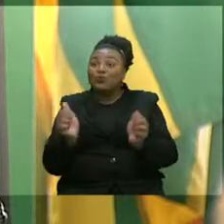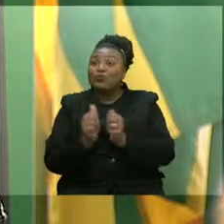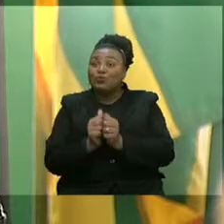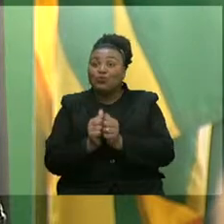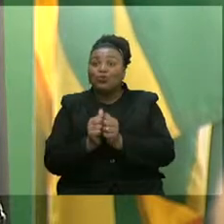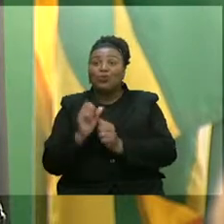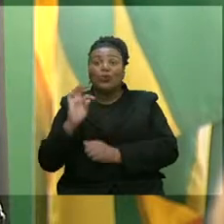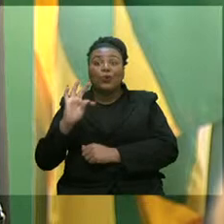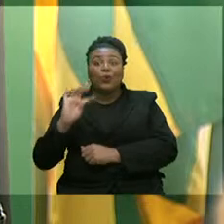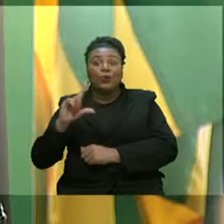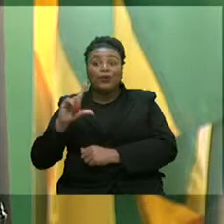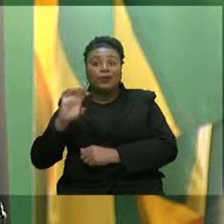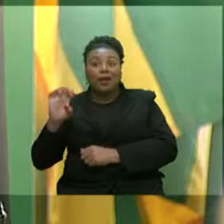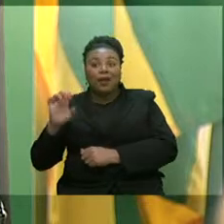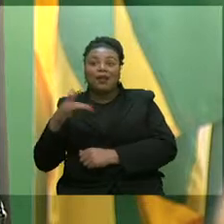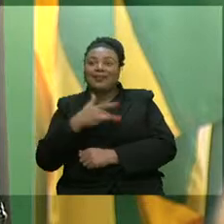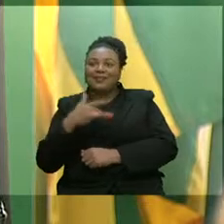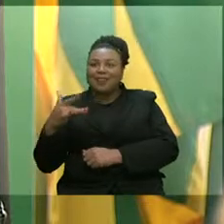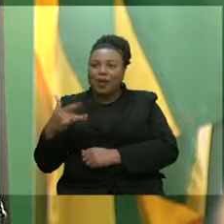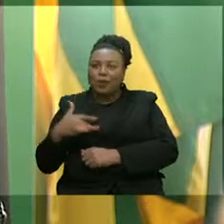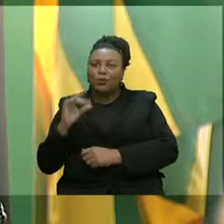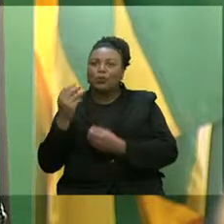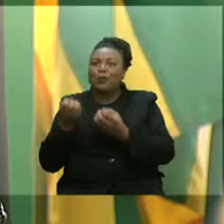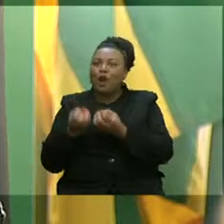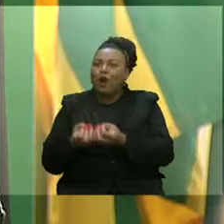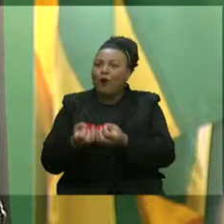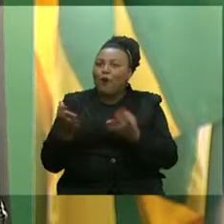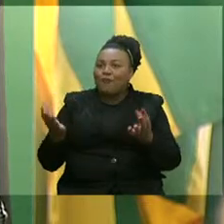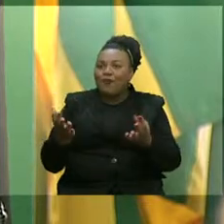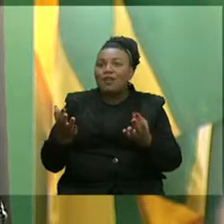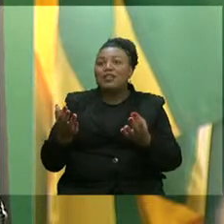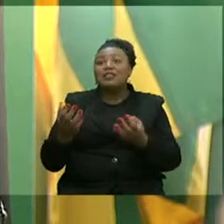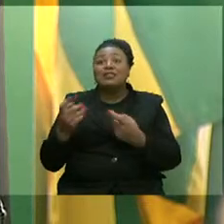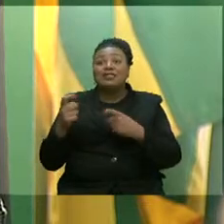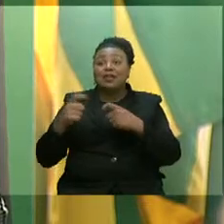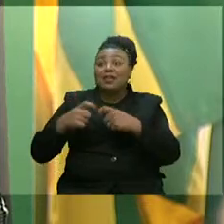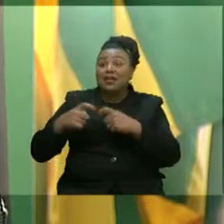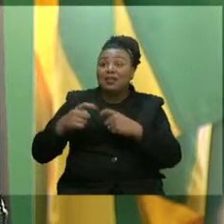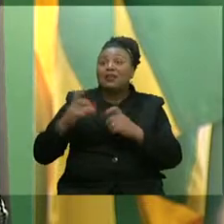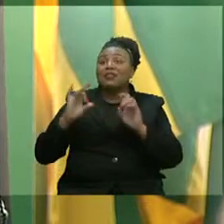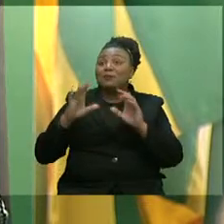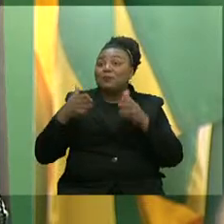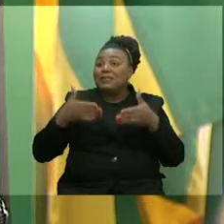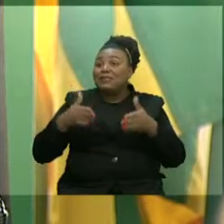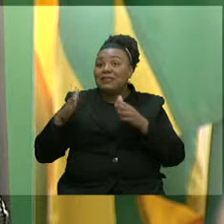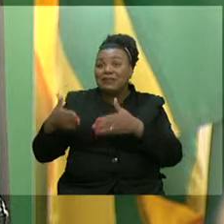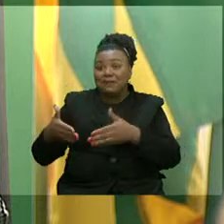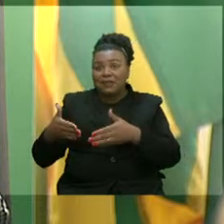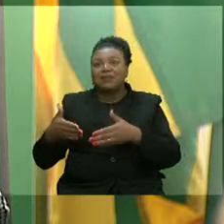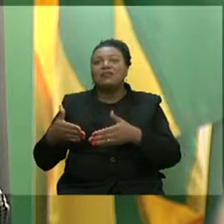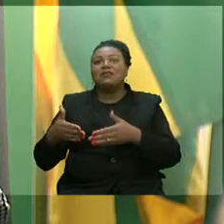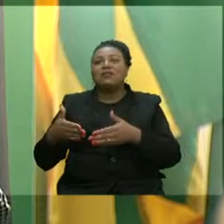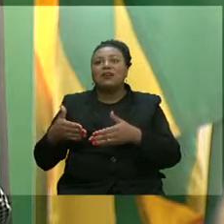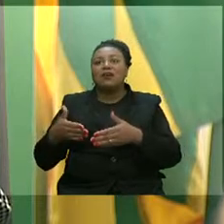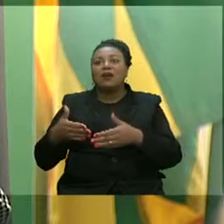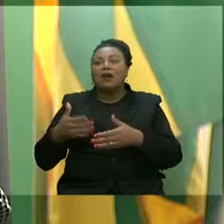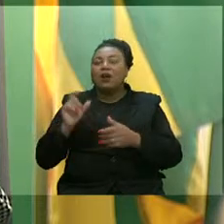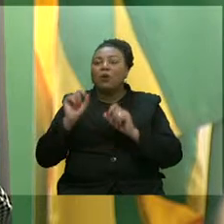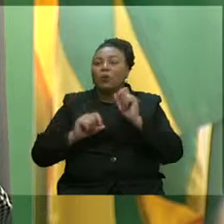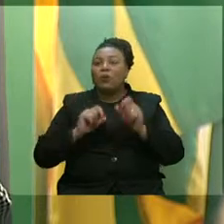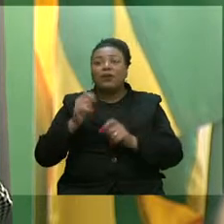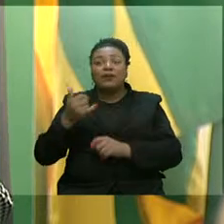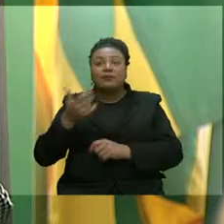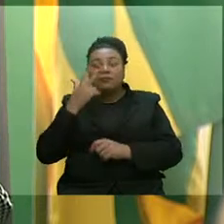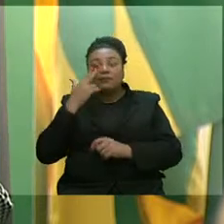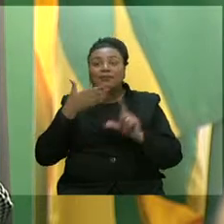o Telesaúde para oferecer consultas especializadas através